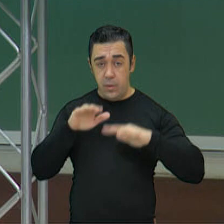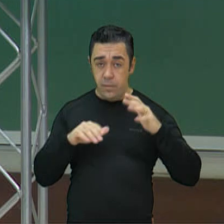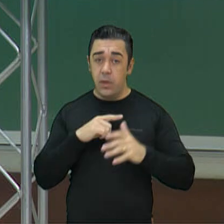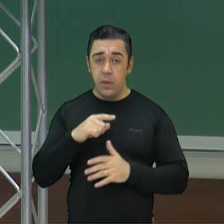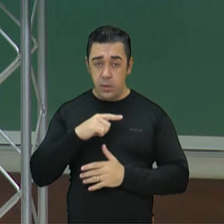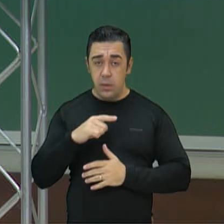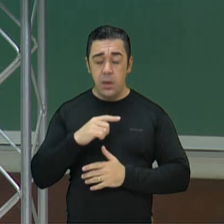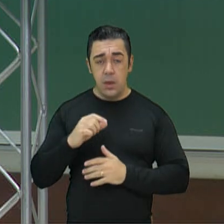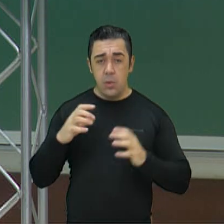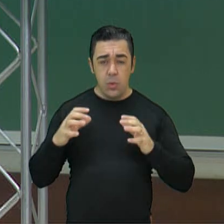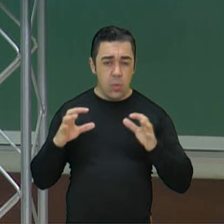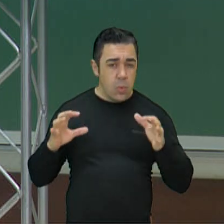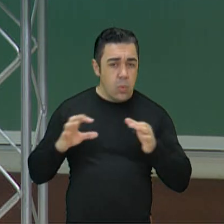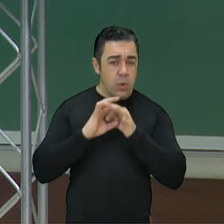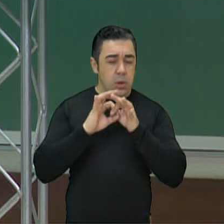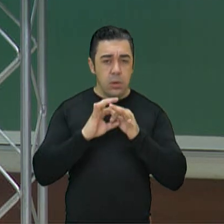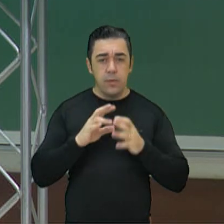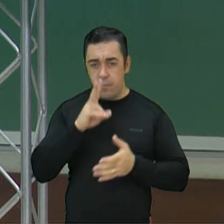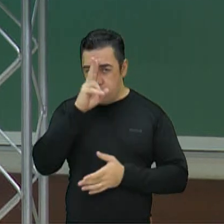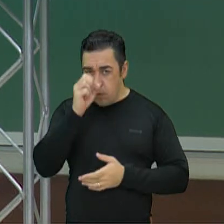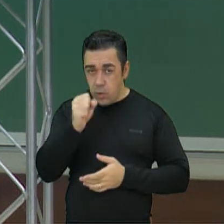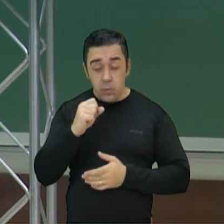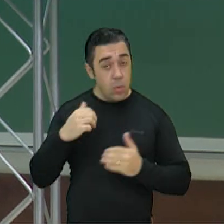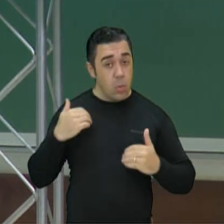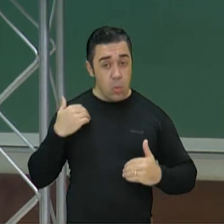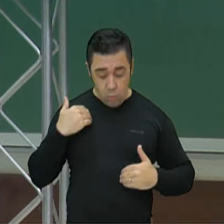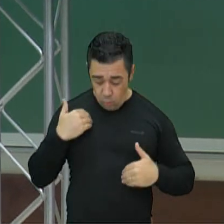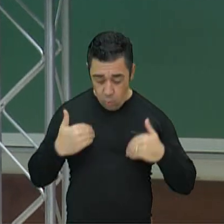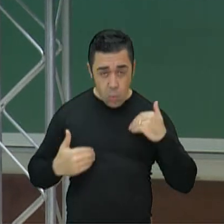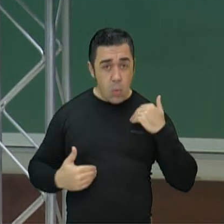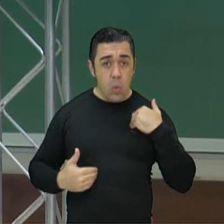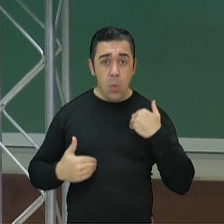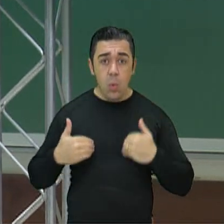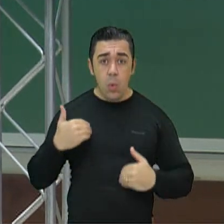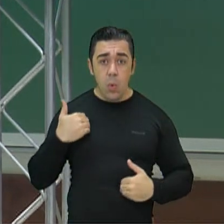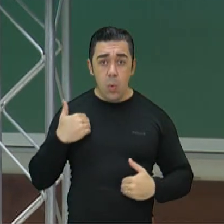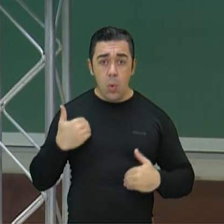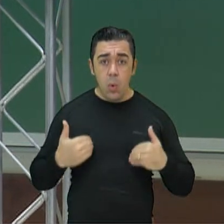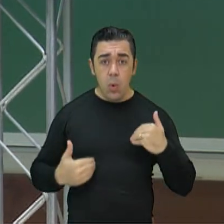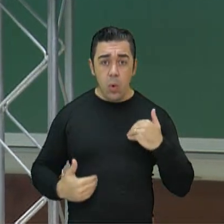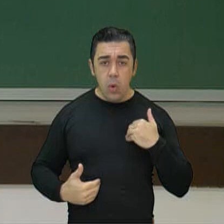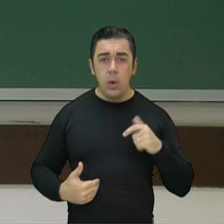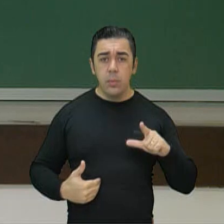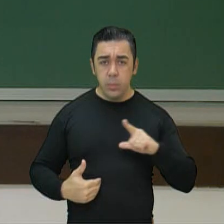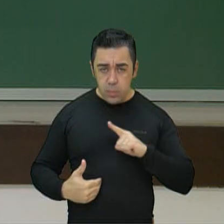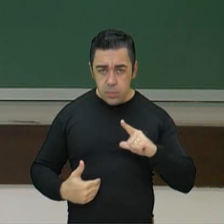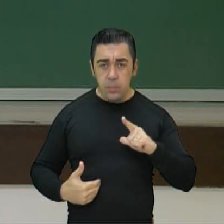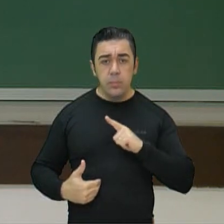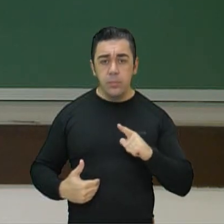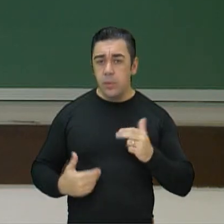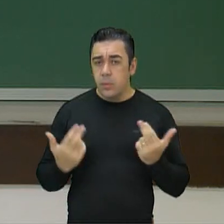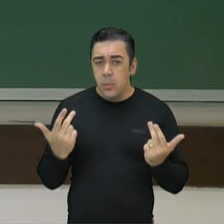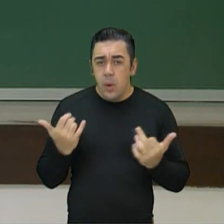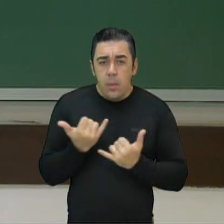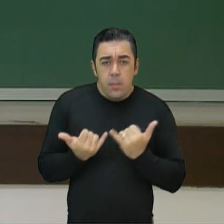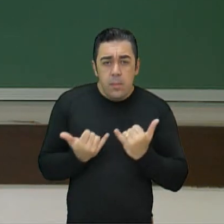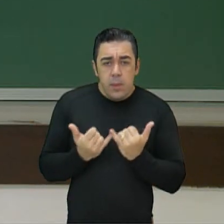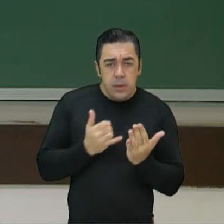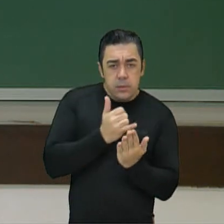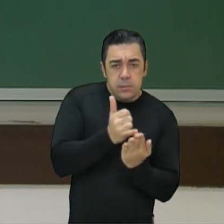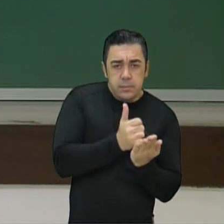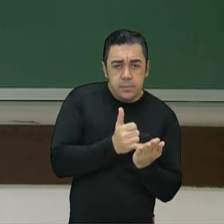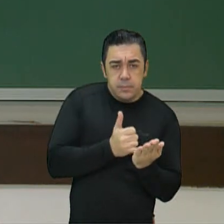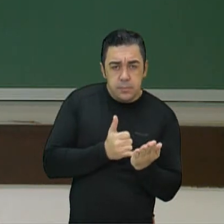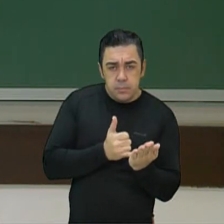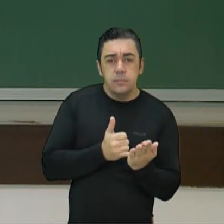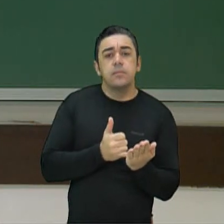corpo. Então veja que é interessante que até nos organismos dos seres vivos, né, acontece